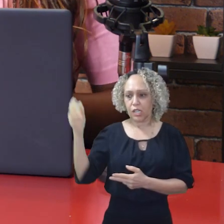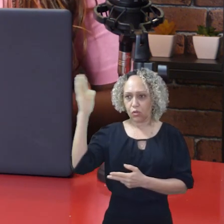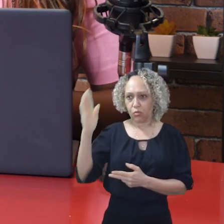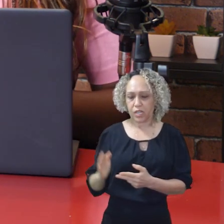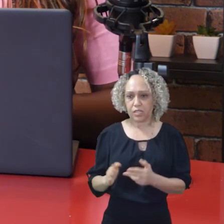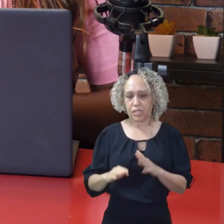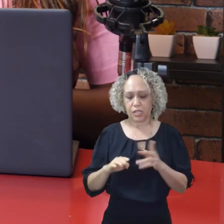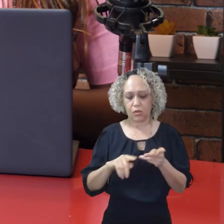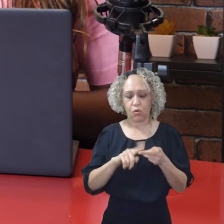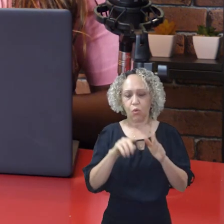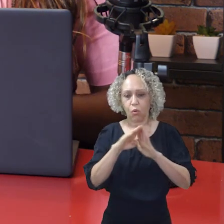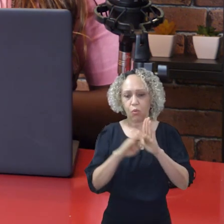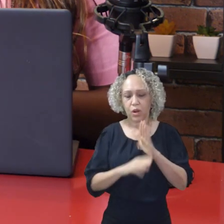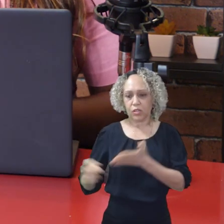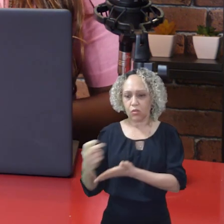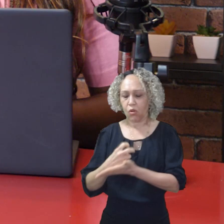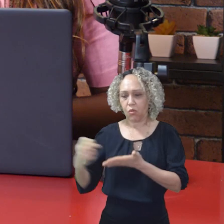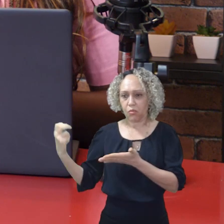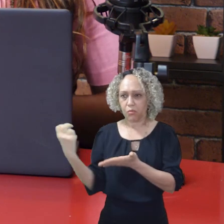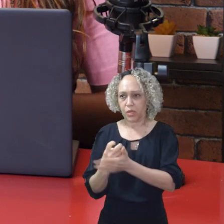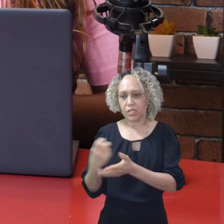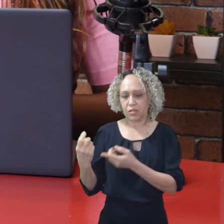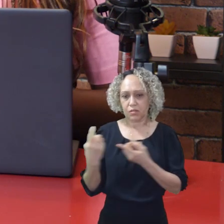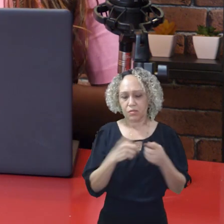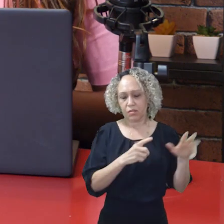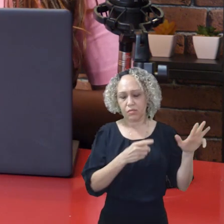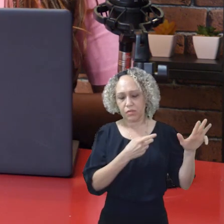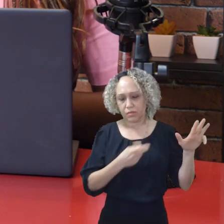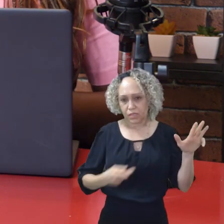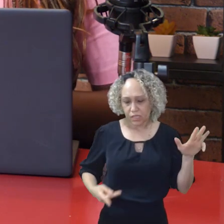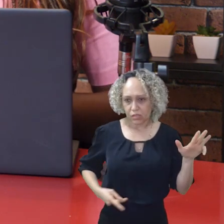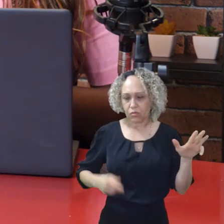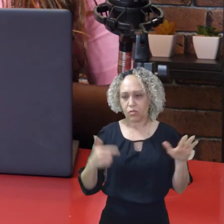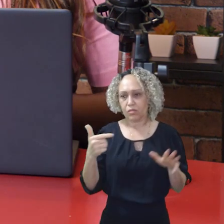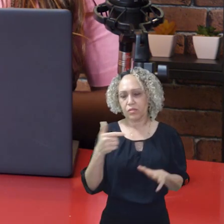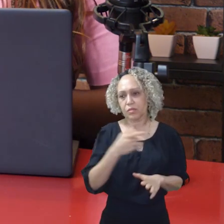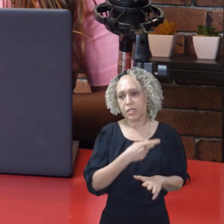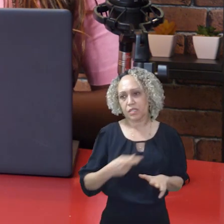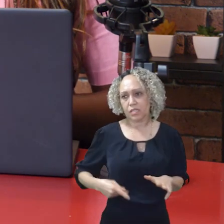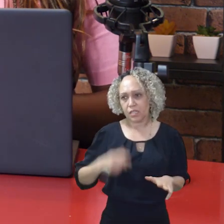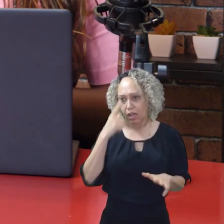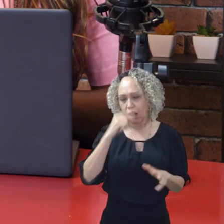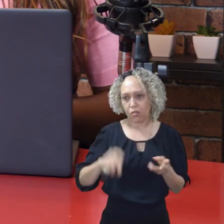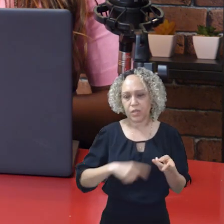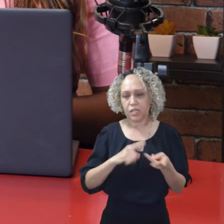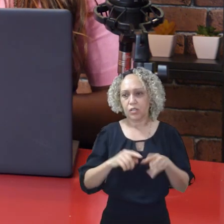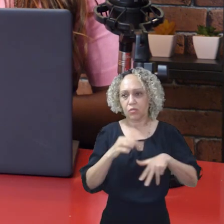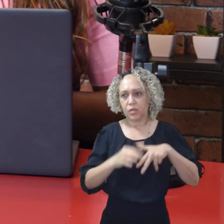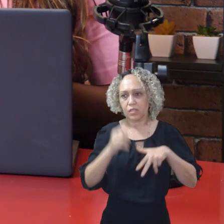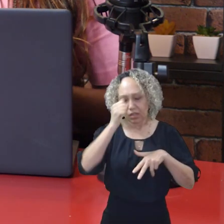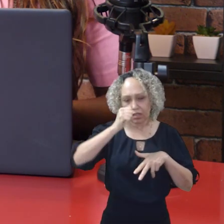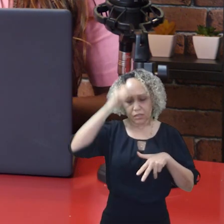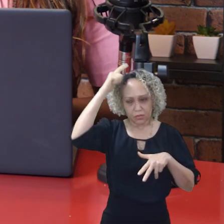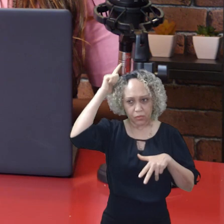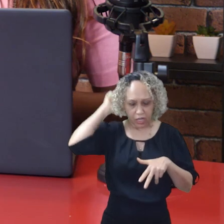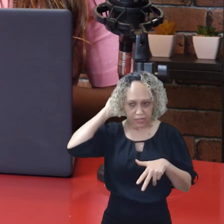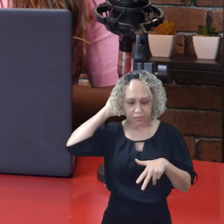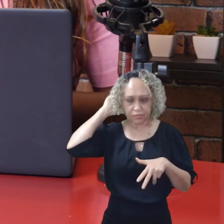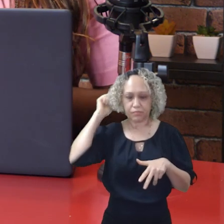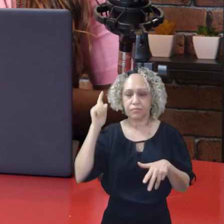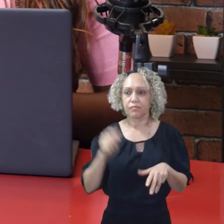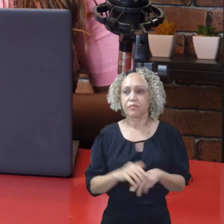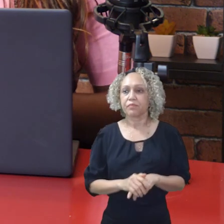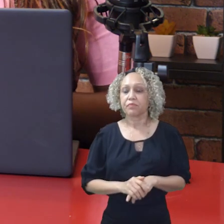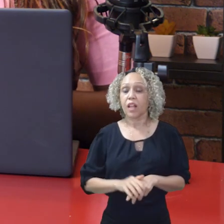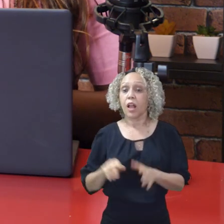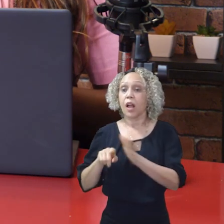no Brasil, o plano golpista de execução do presidente Lula, do vice-presidente Geraldo Alckmin e do ministro